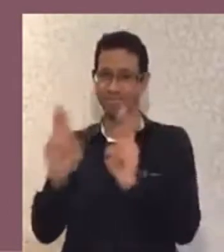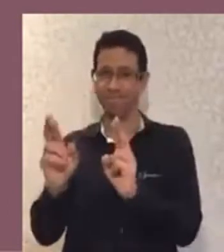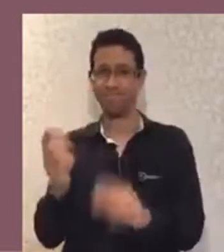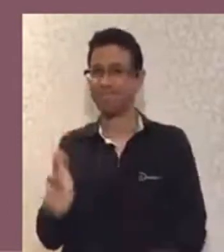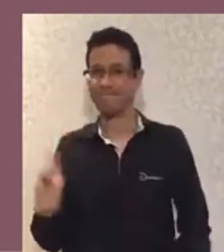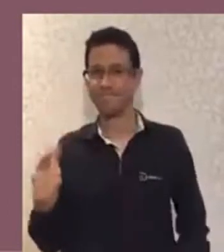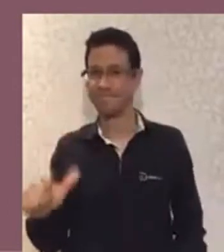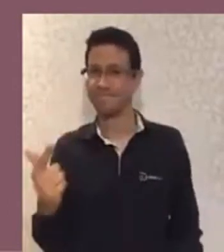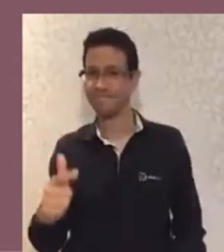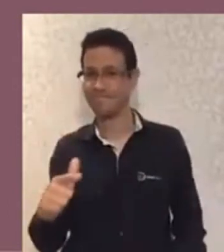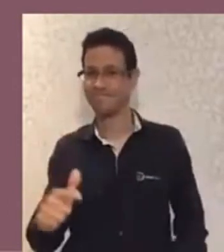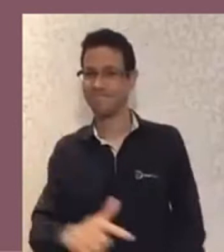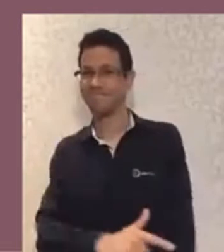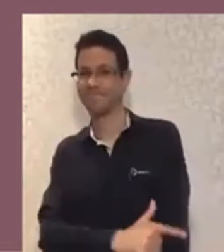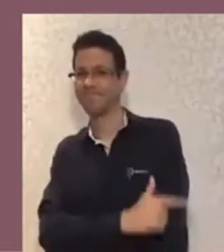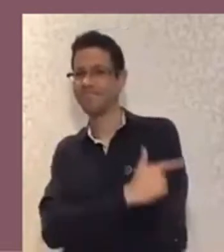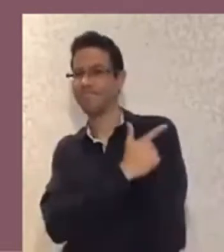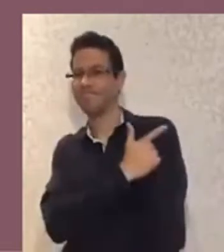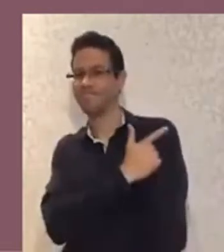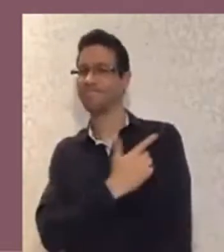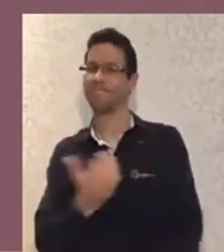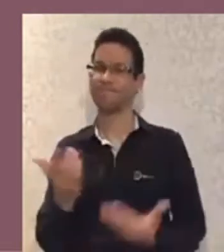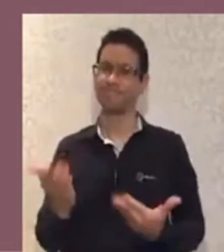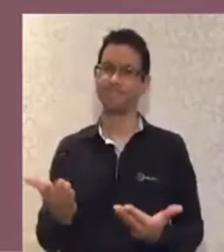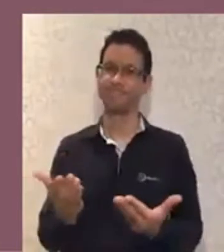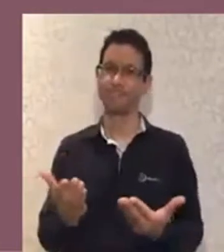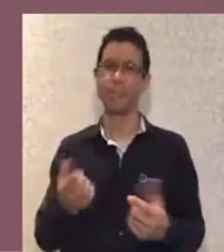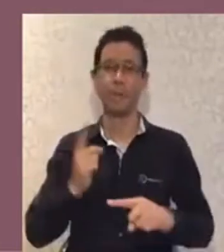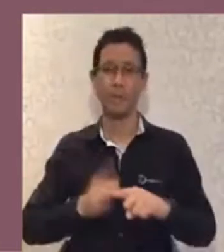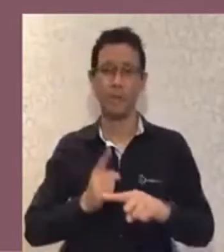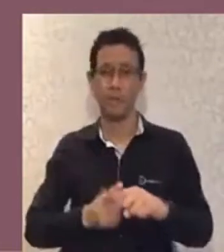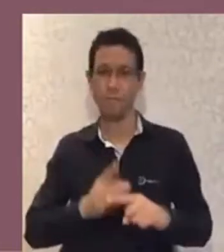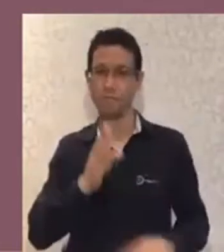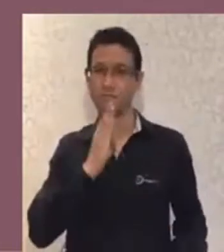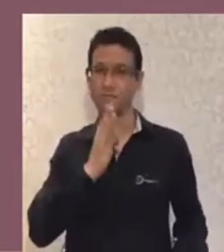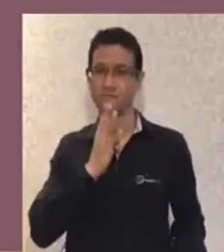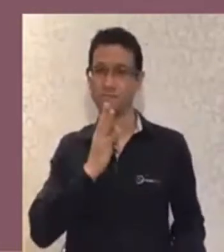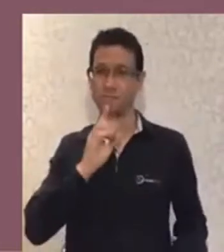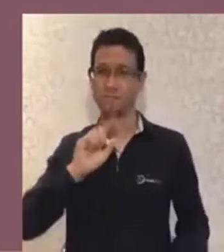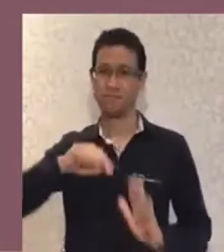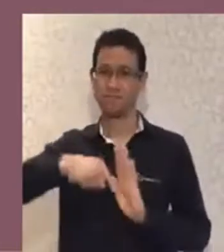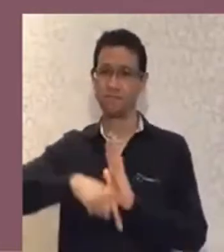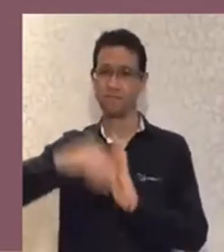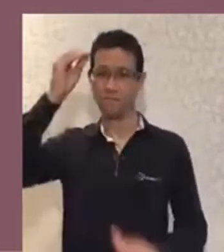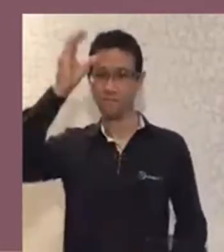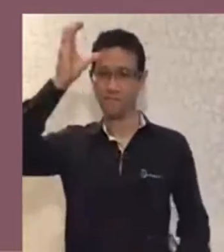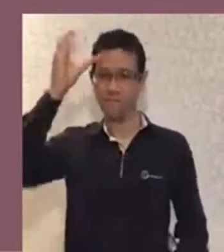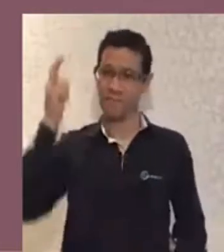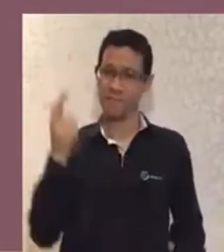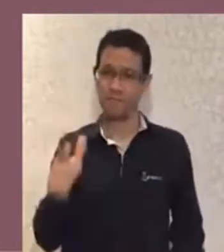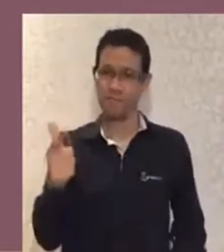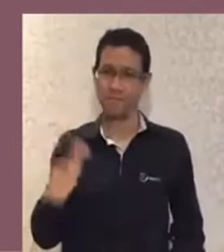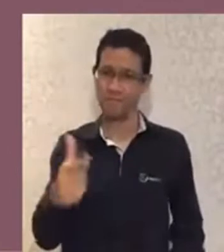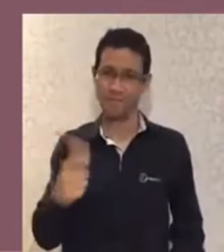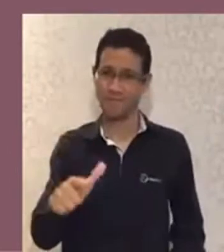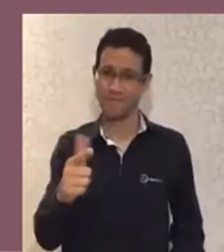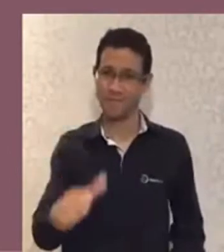desrespeito provocado por desconhecimento e por afirmação